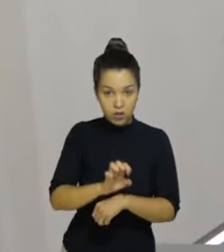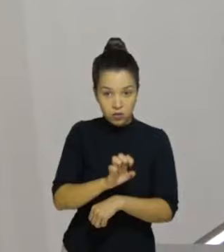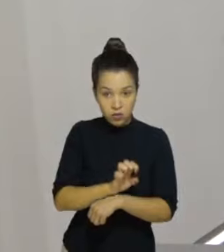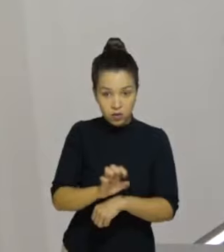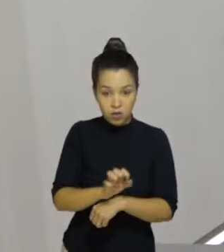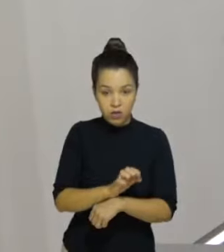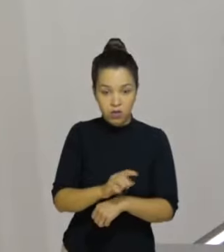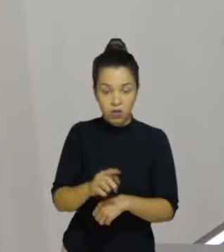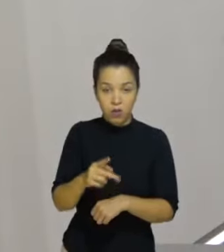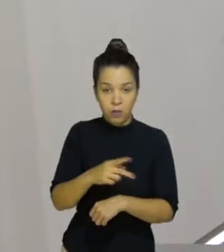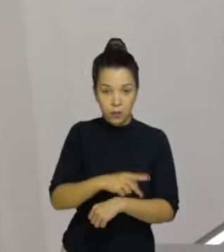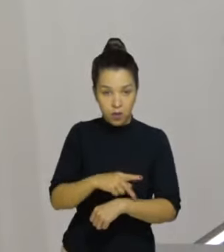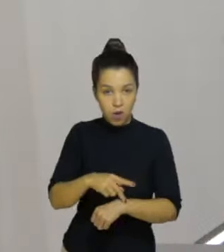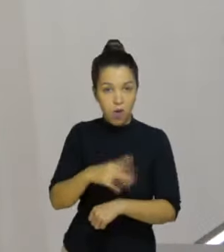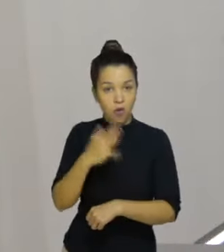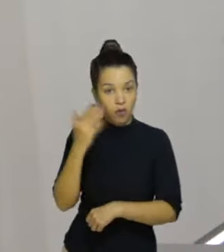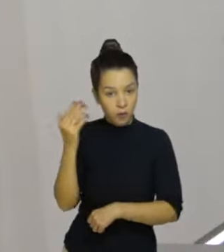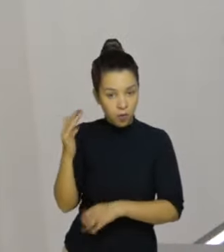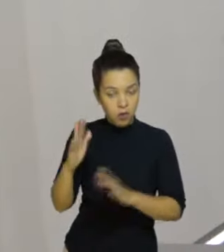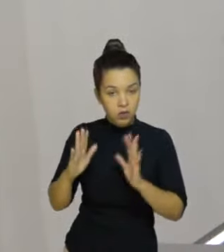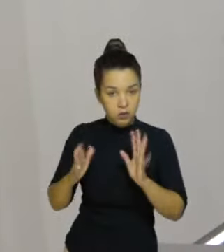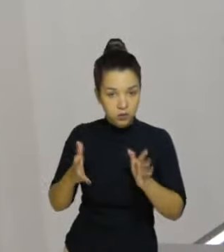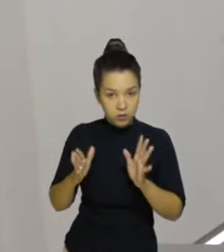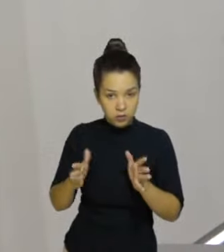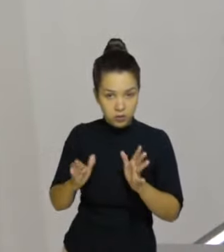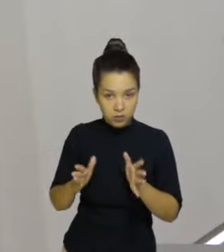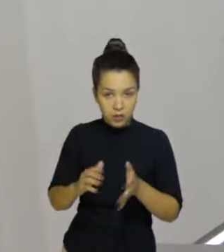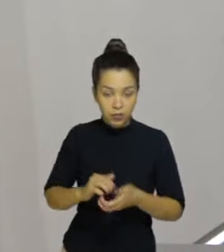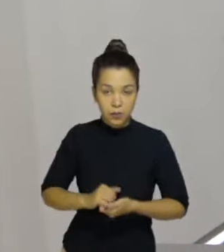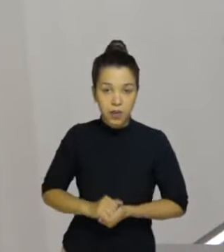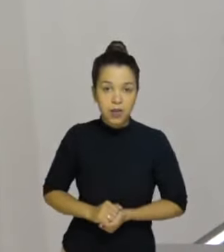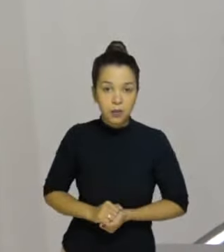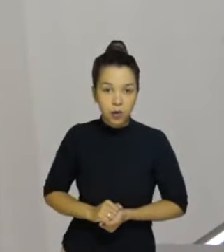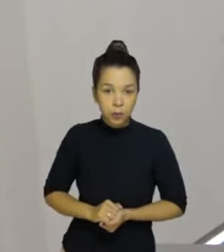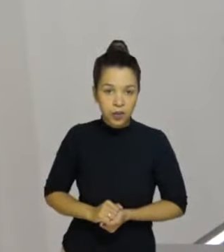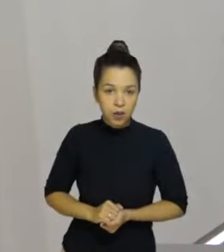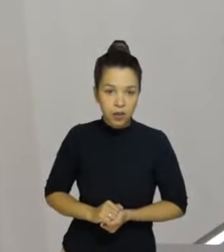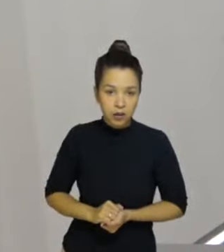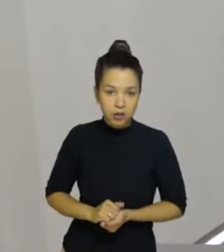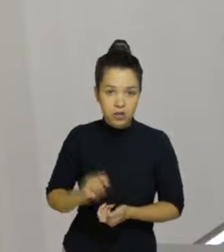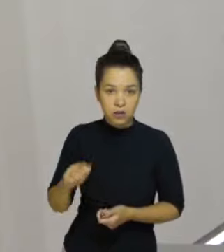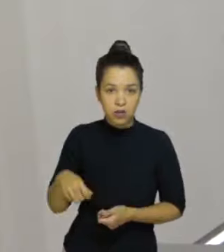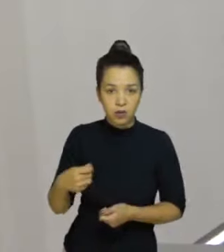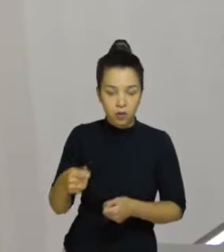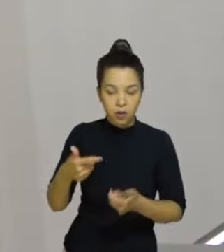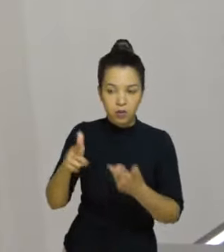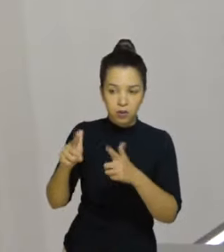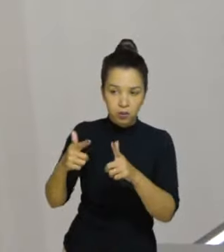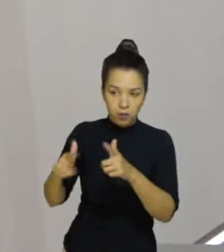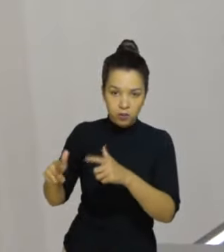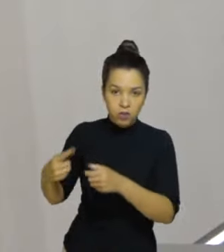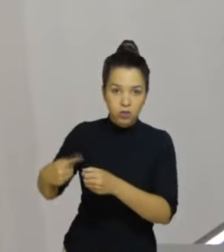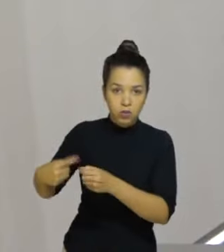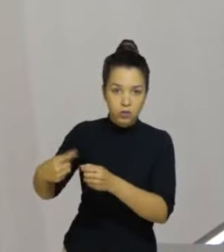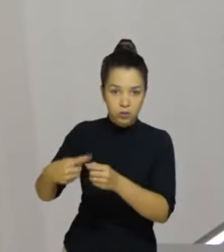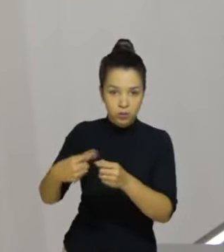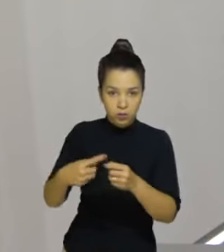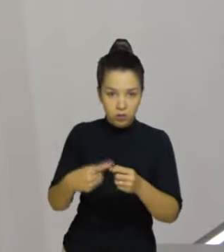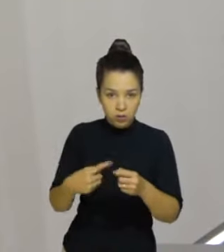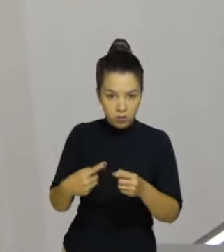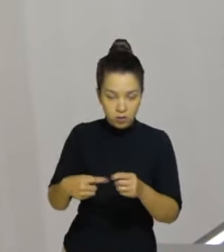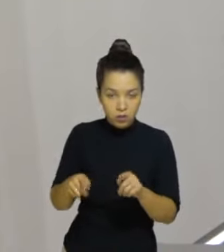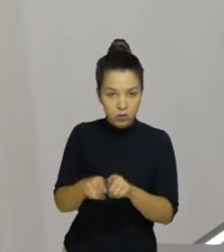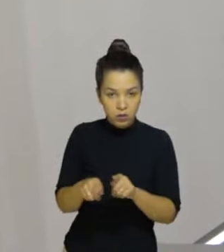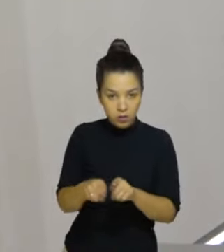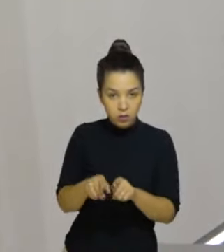sucesso comprovado e que podem e devem ser disseminadas para outros municípios brasileiros.